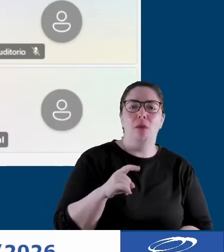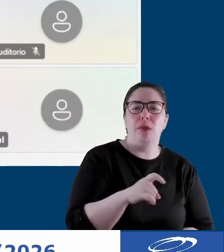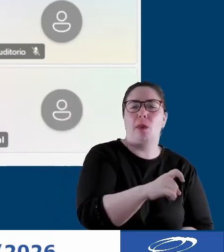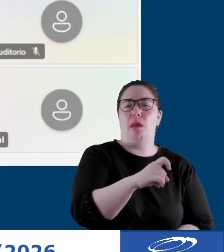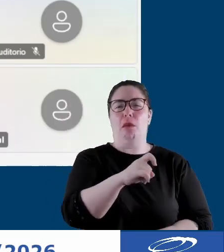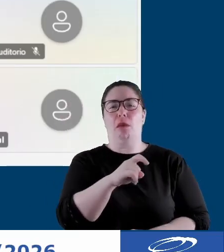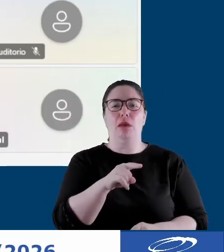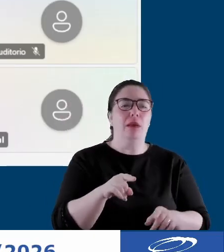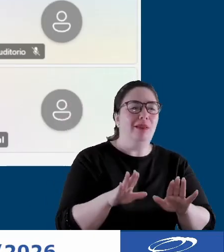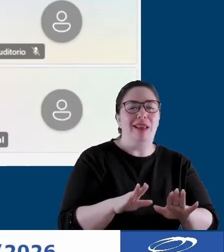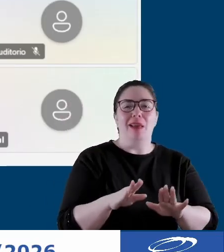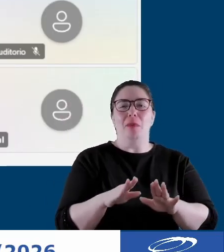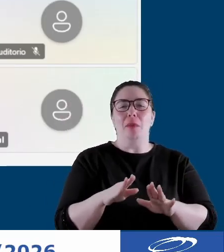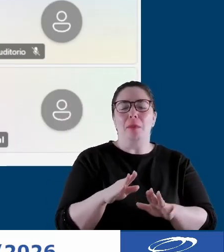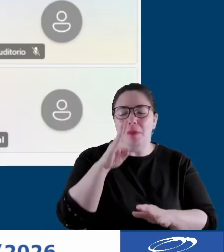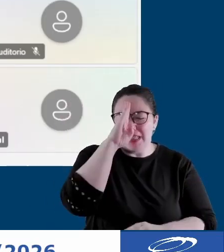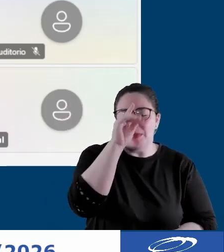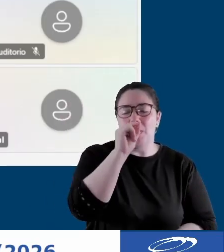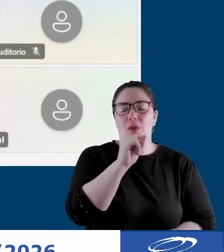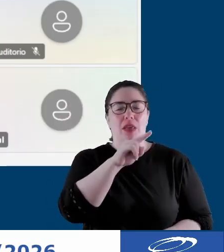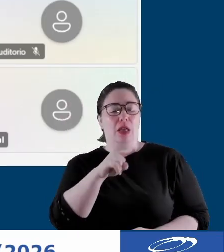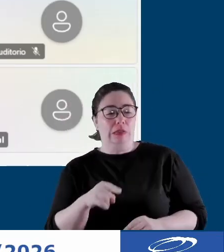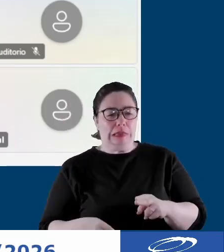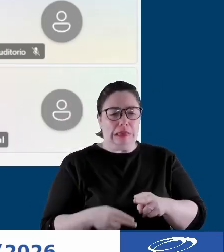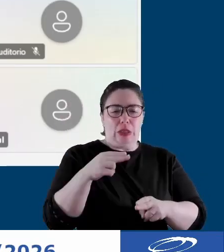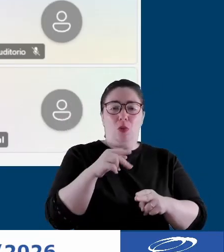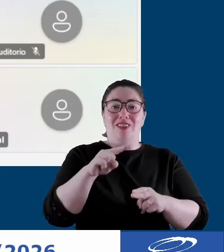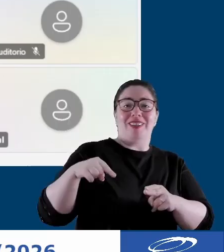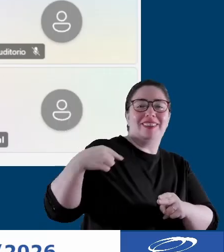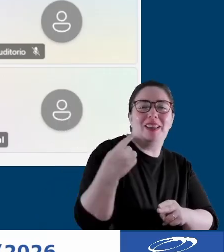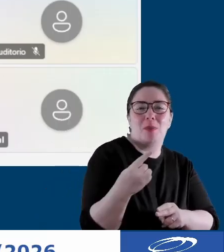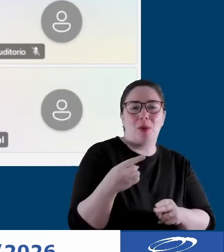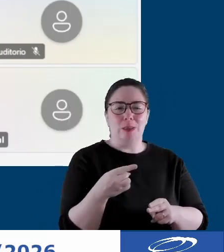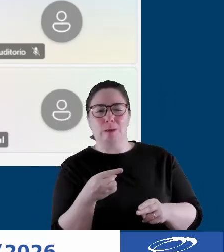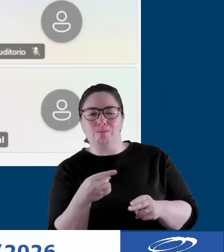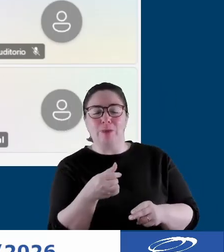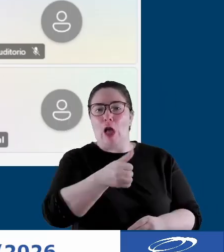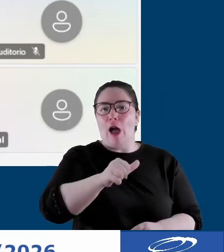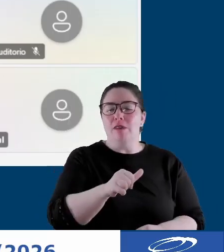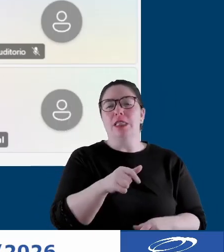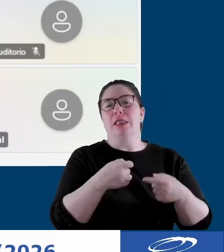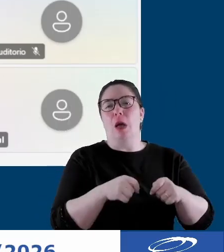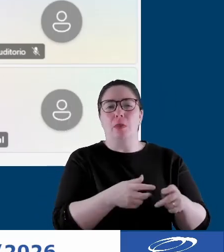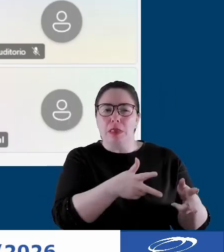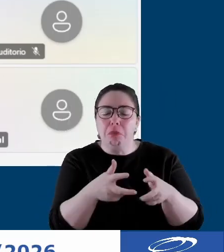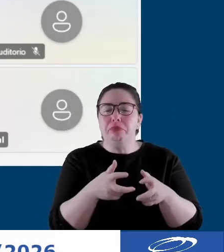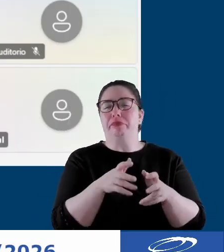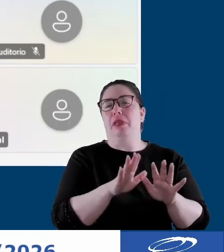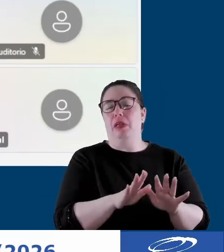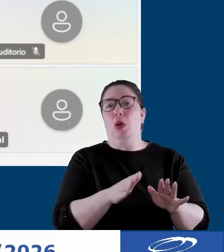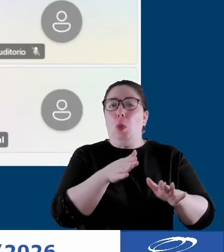tratamento, né? O impacto no pós-operatório do paciente é enorme. Tá? Então, a gente tem aí uma estimativa que aumenta em